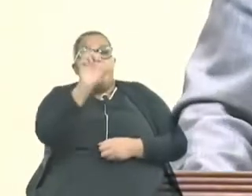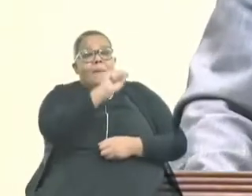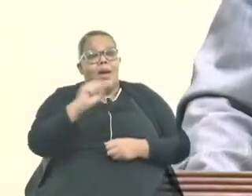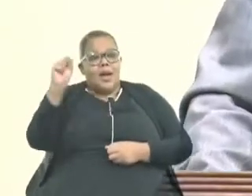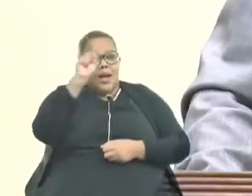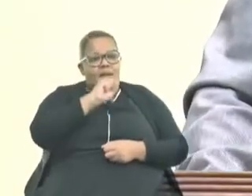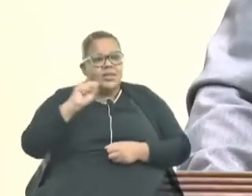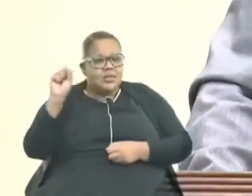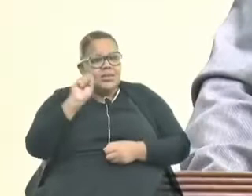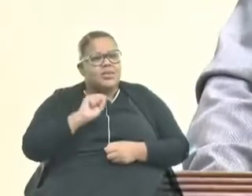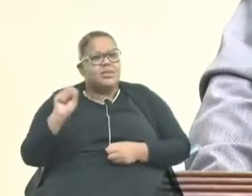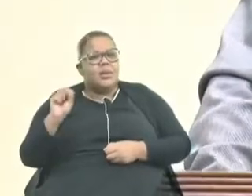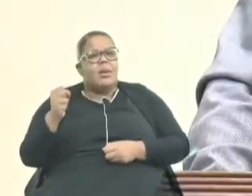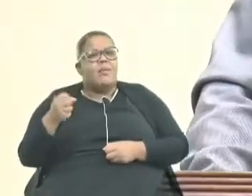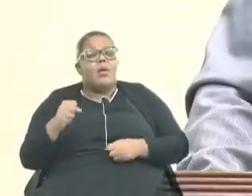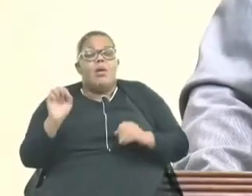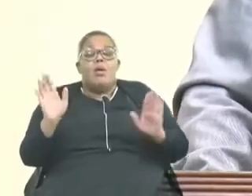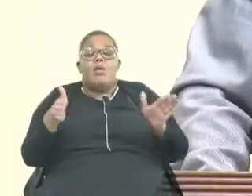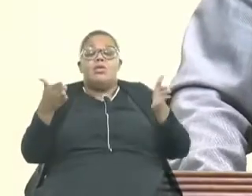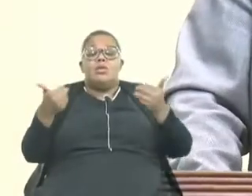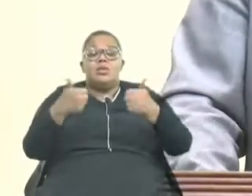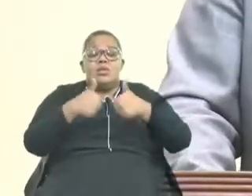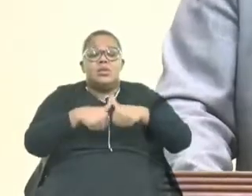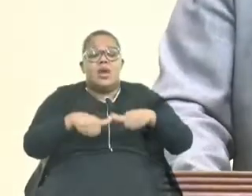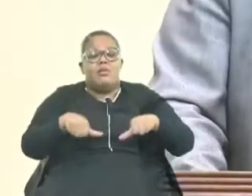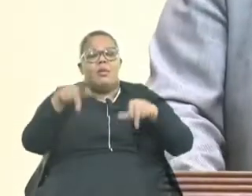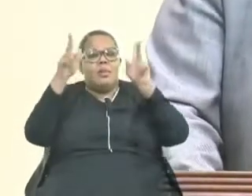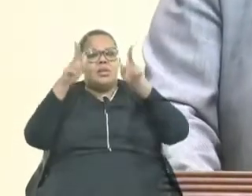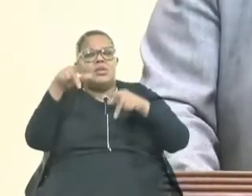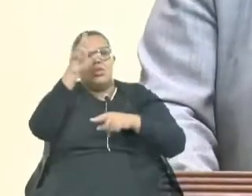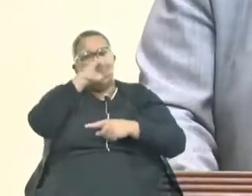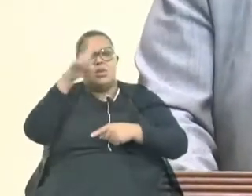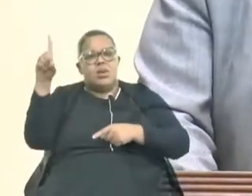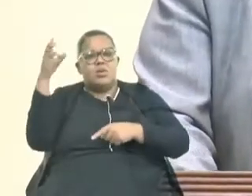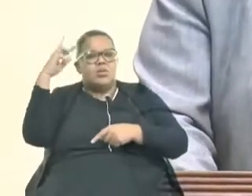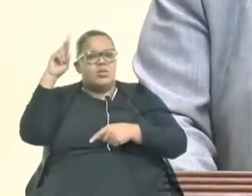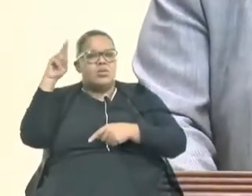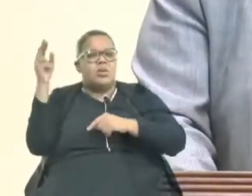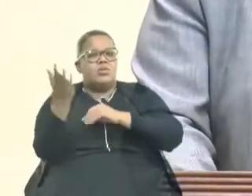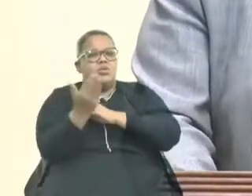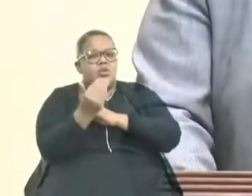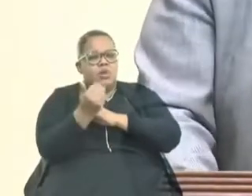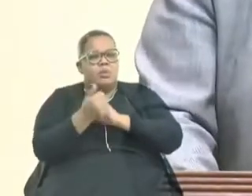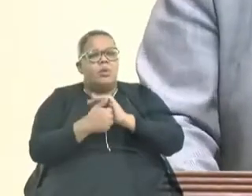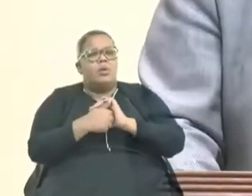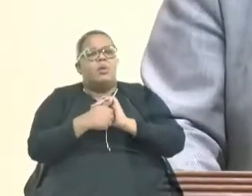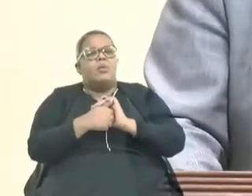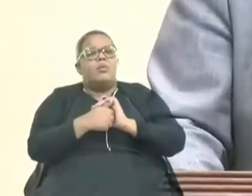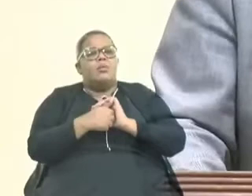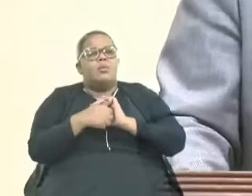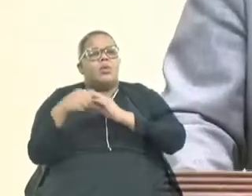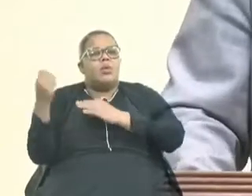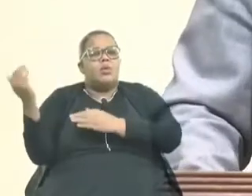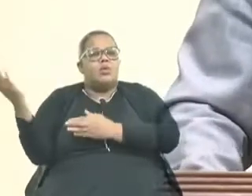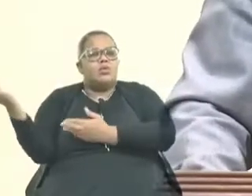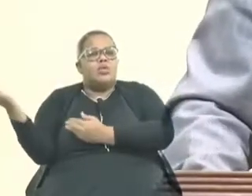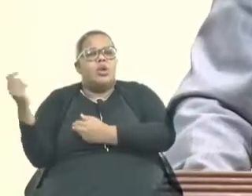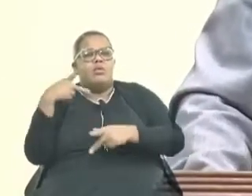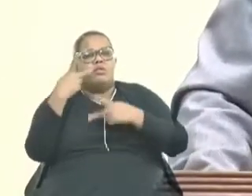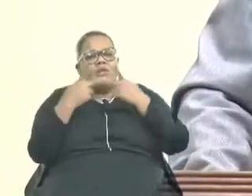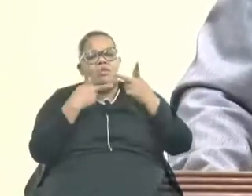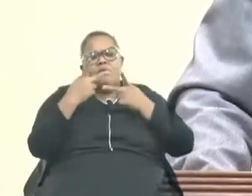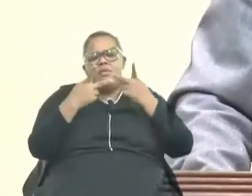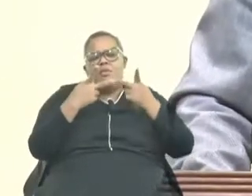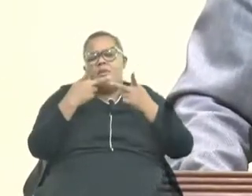estava a arca de Deus o senhor chamou a Samuel e disse ele ex me aqui e correu a ele e